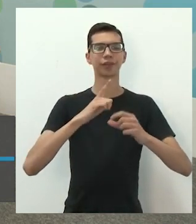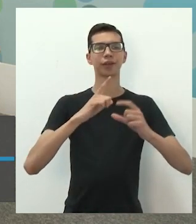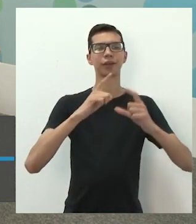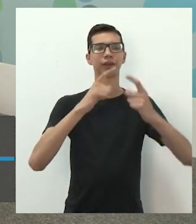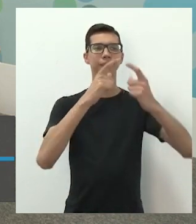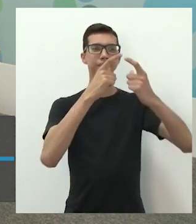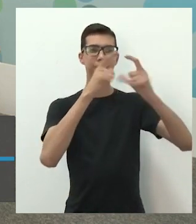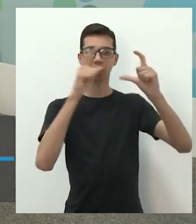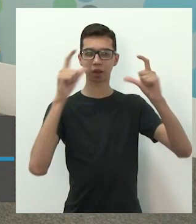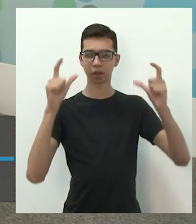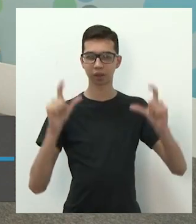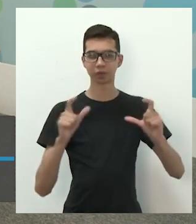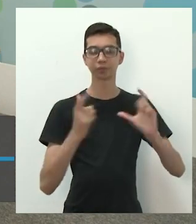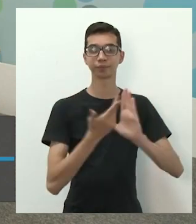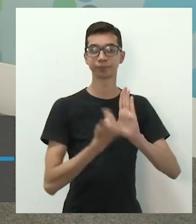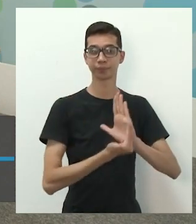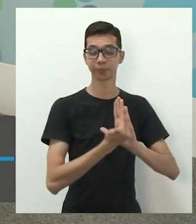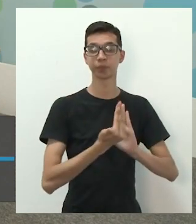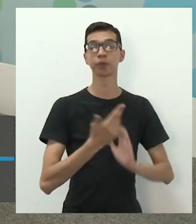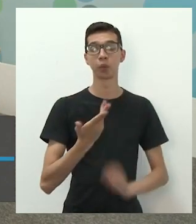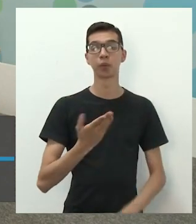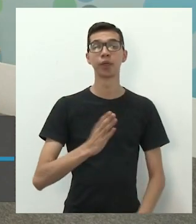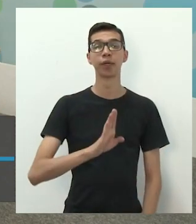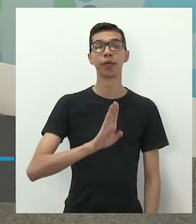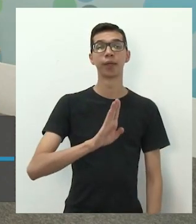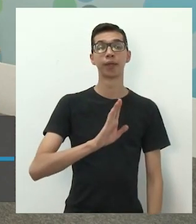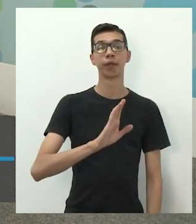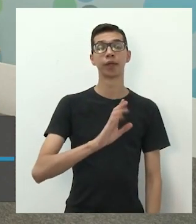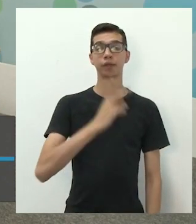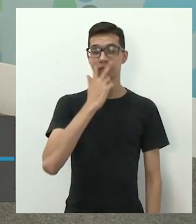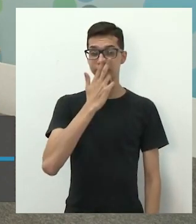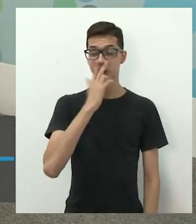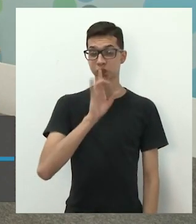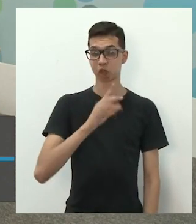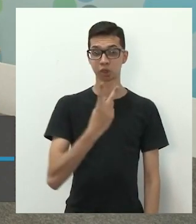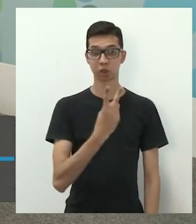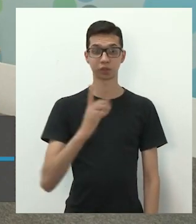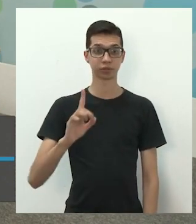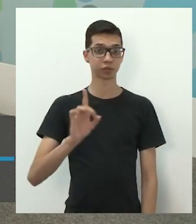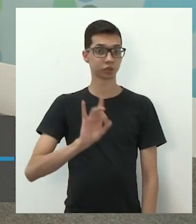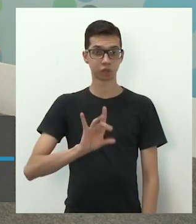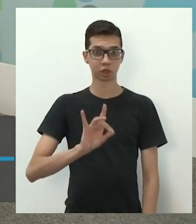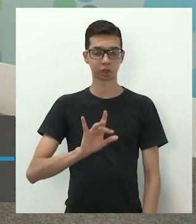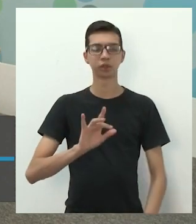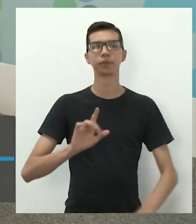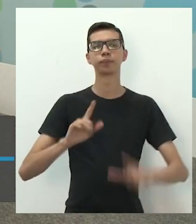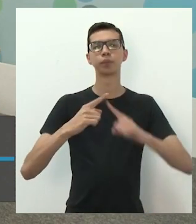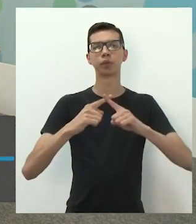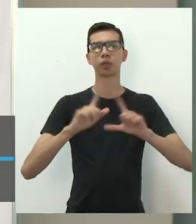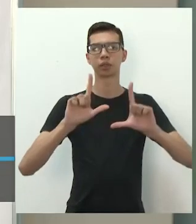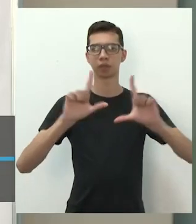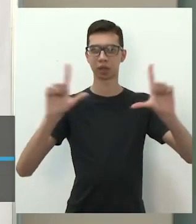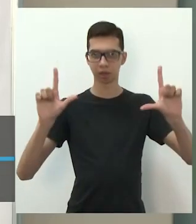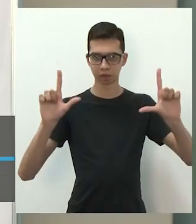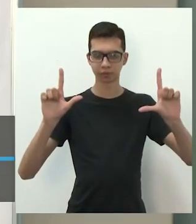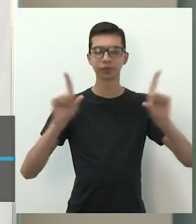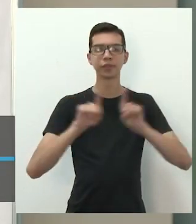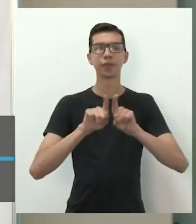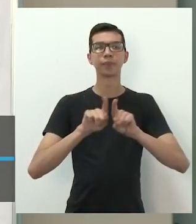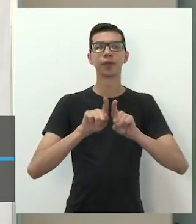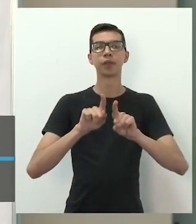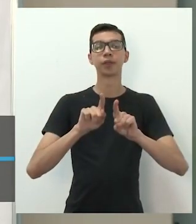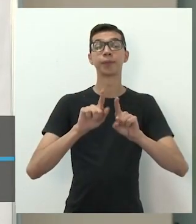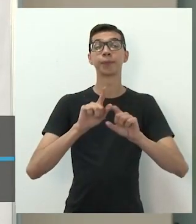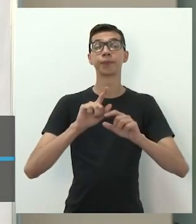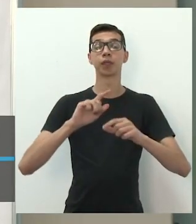gente está trabalhando com a bidimensionalidade. Você só tem duas dimensões, largura e altura. Você não tem profundidade. Então,